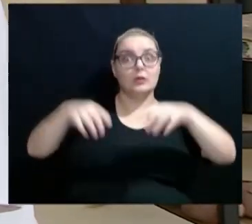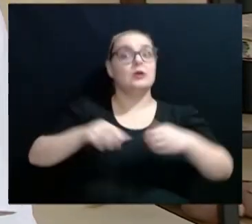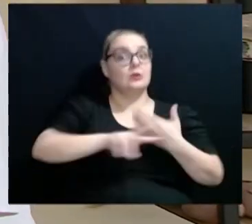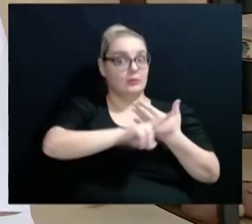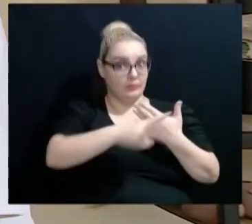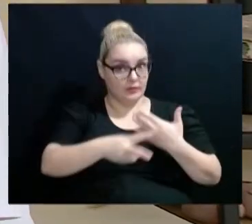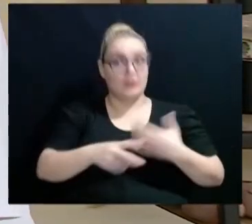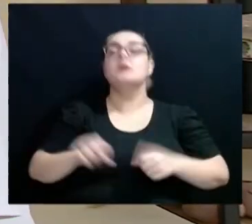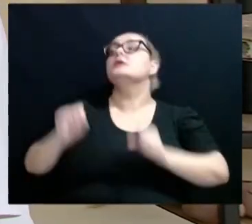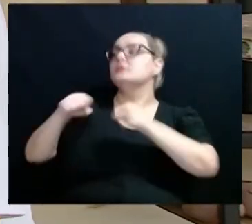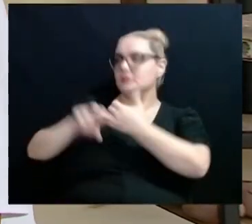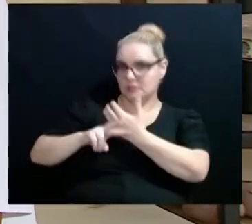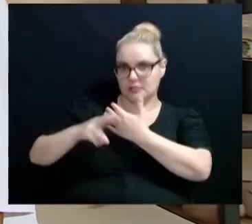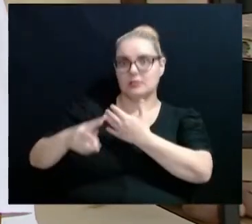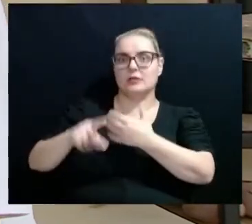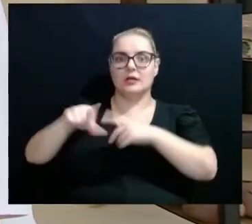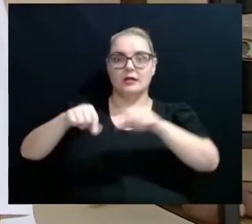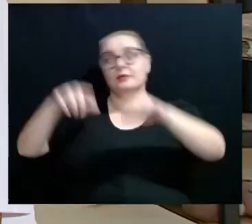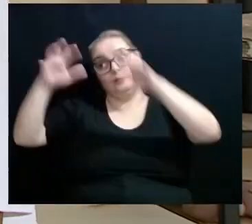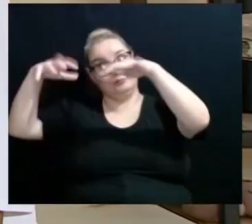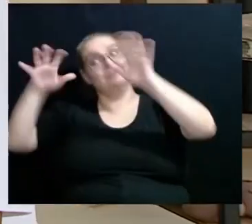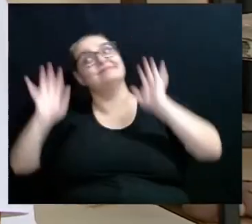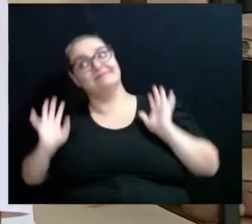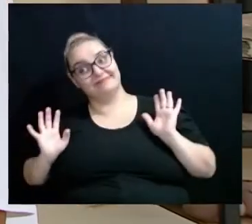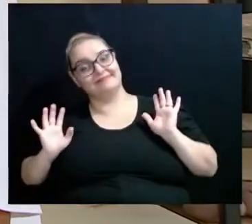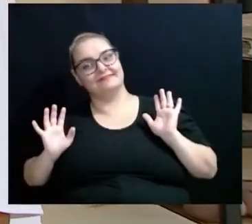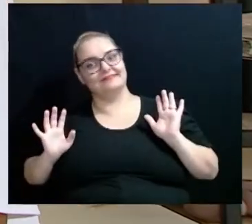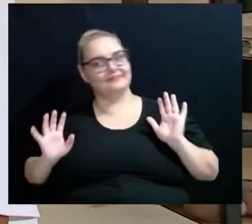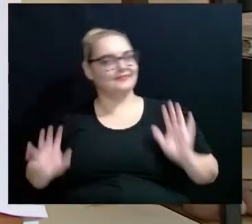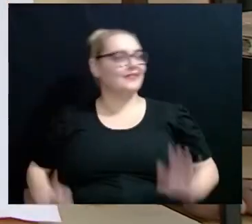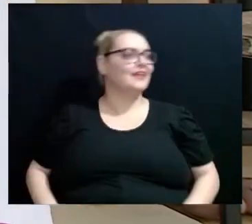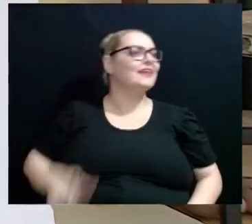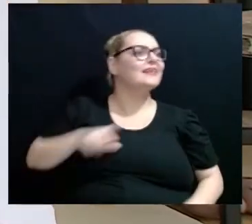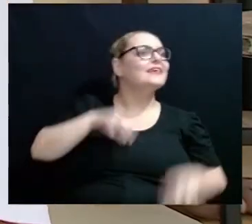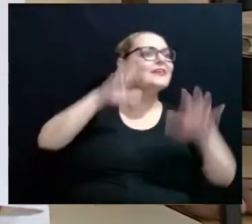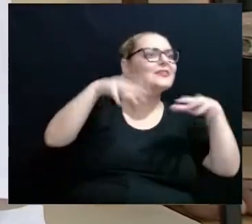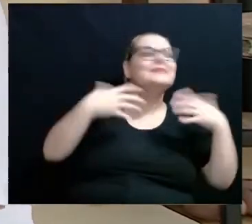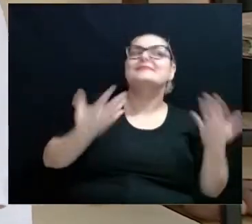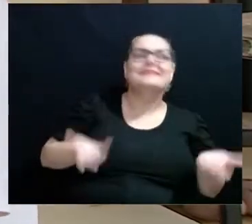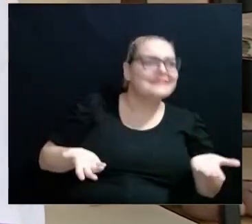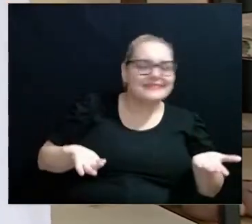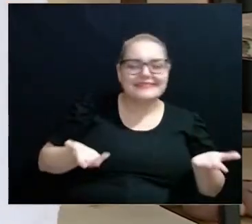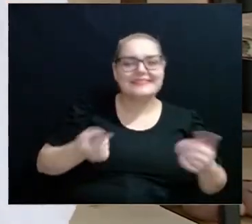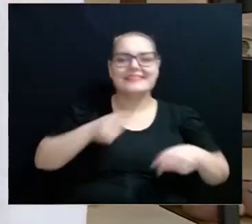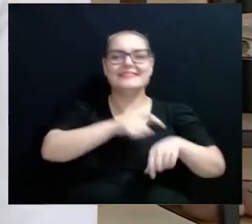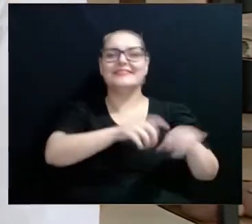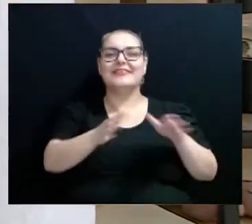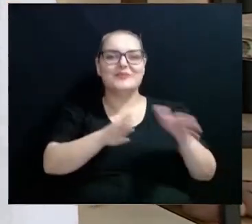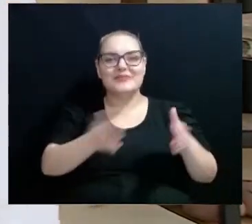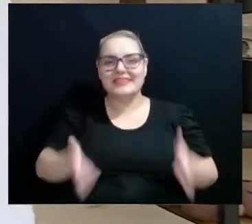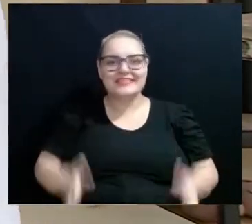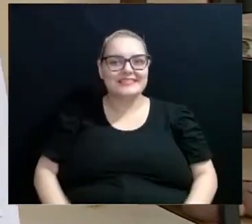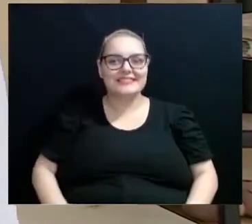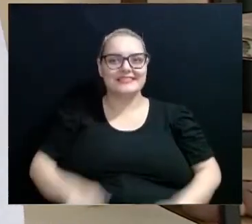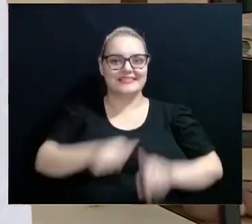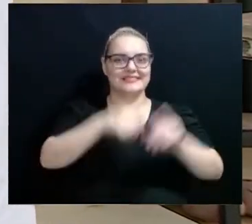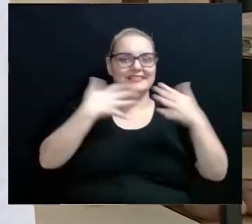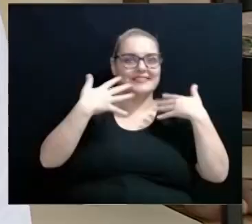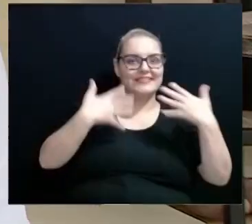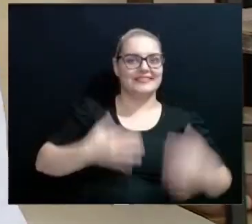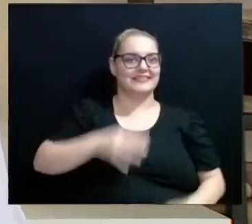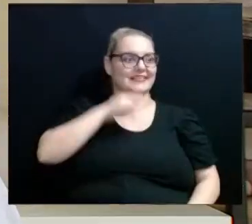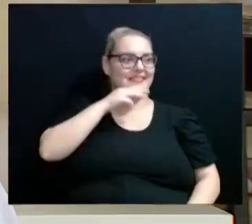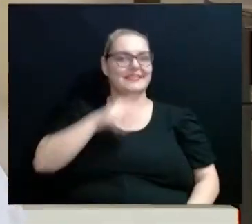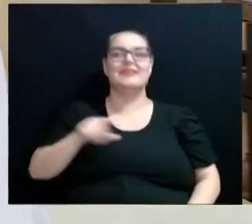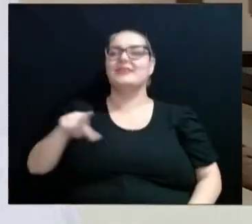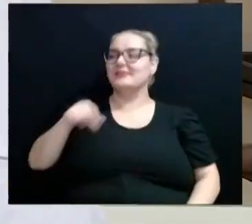está muito seco ou no período que está chovendo muito, isso influencia também? Influencia. Aí tem a opção chuva. A opção chuva, por exemplo,